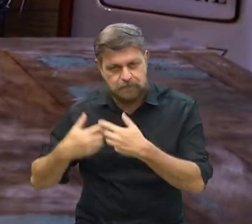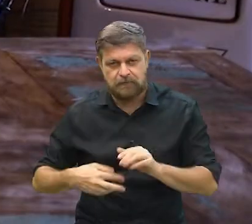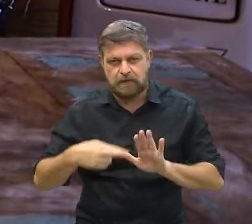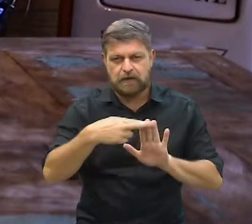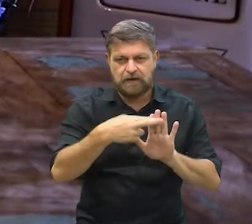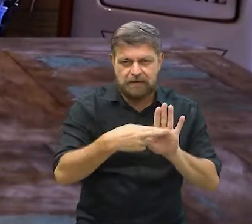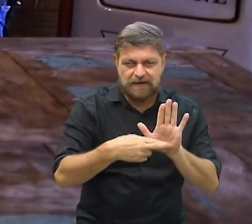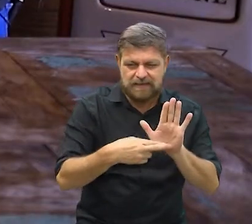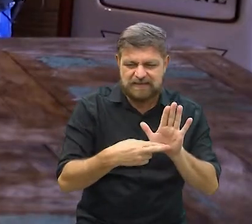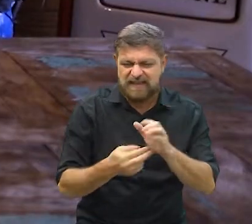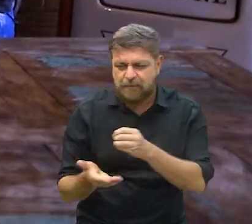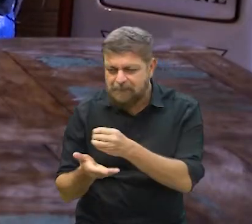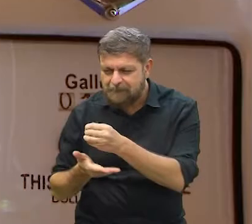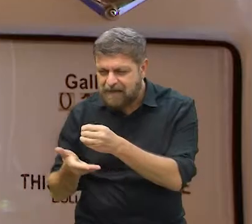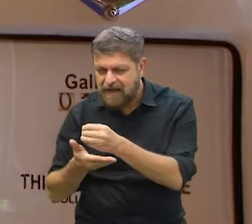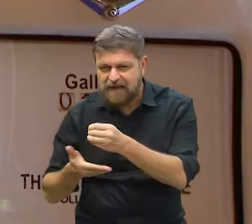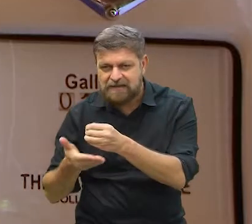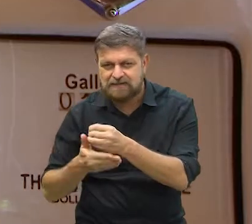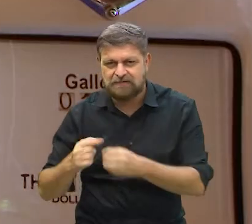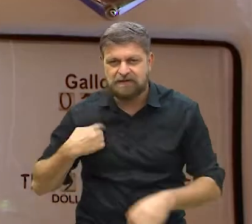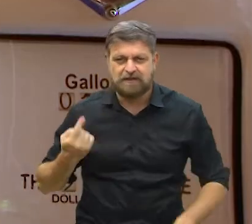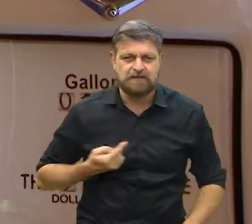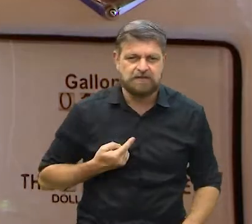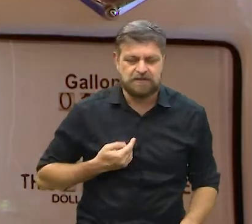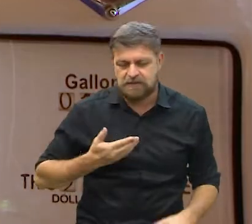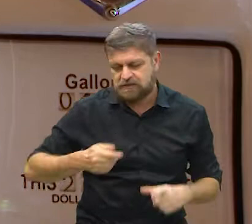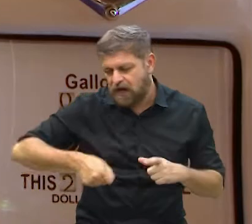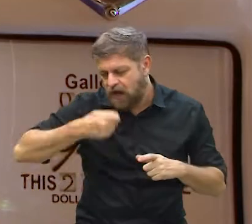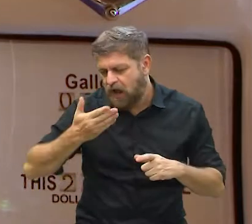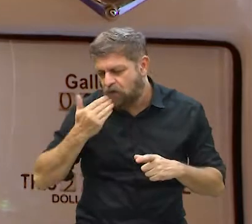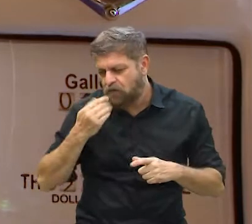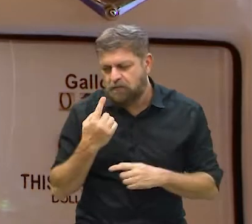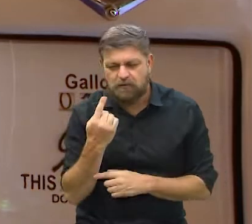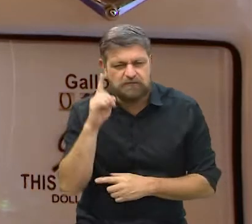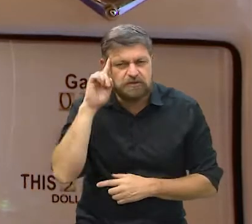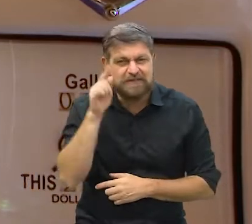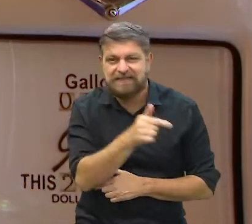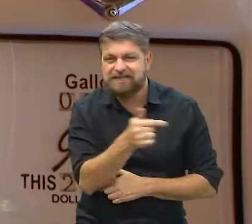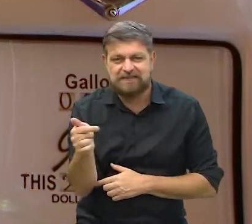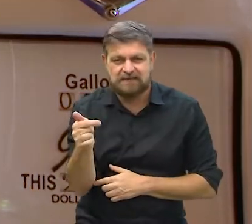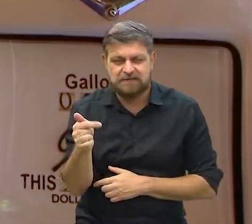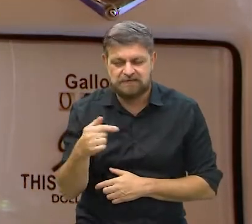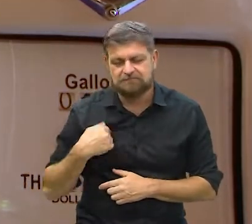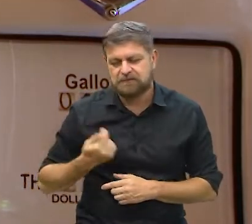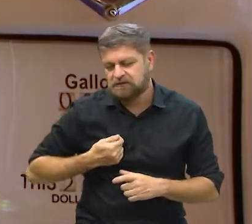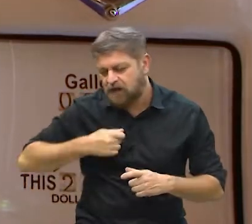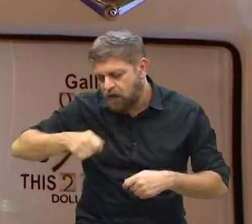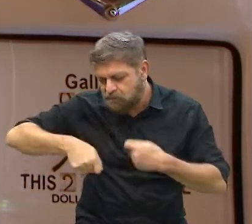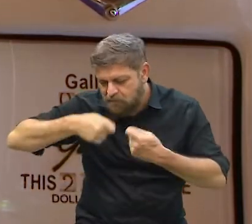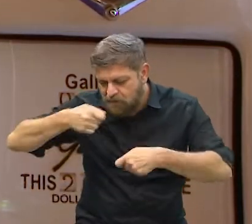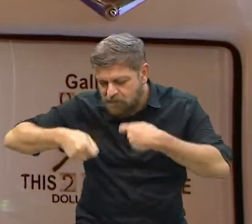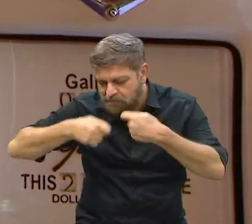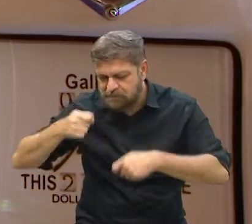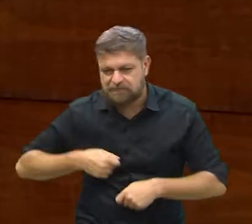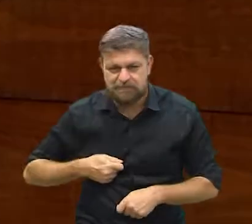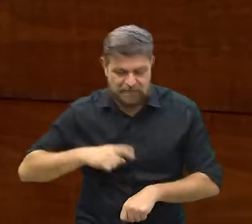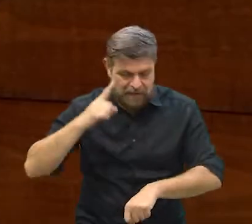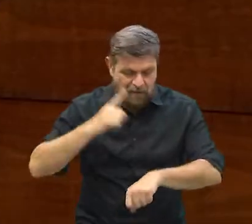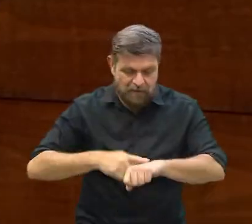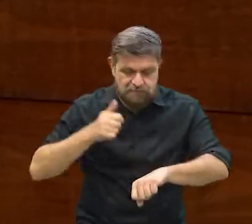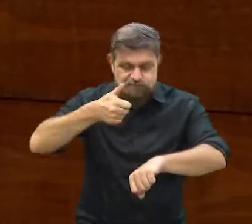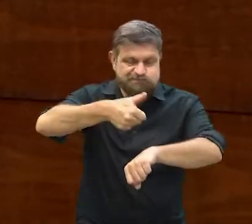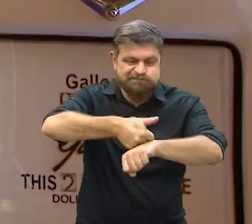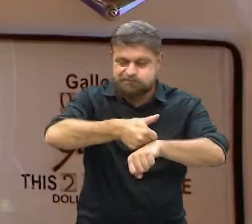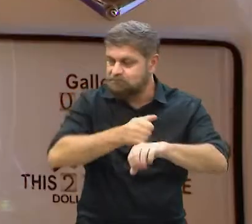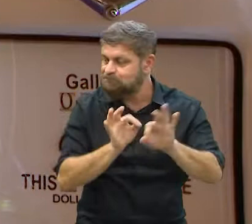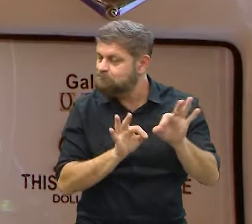ali, um básico, que é uma receita que a gente come agora uma vez por semana em casa, entendeu? Às vezes a gente chega correndo em casa, quer fazer alguma